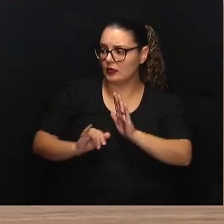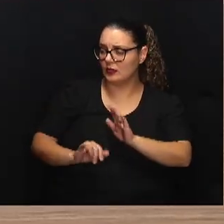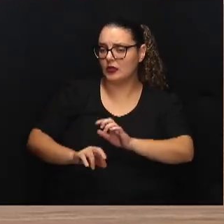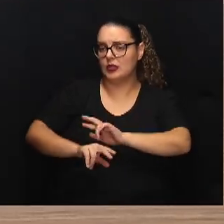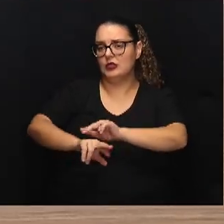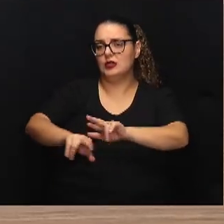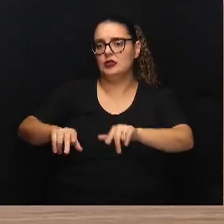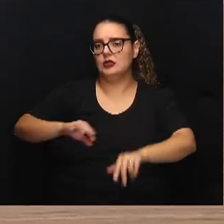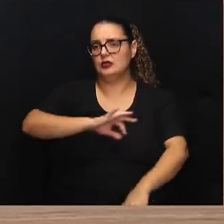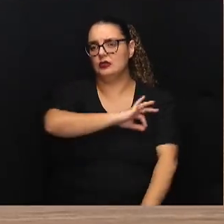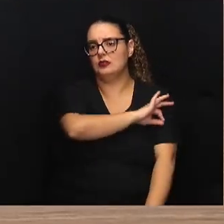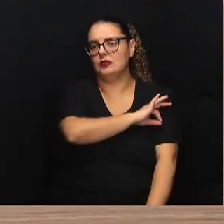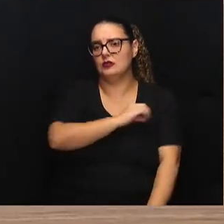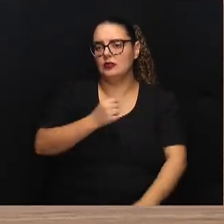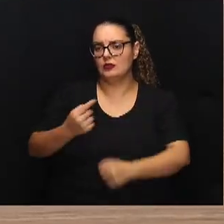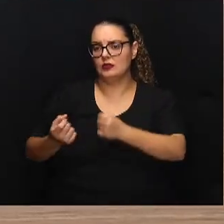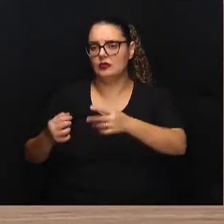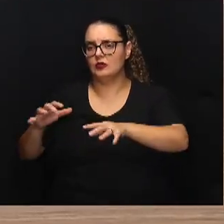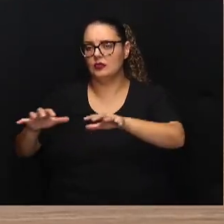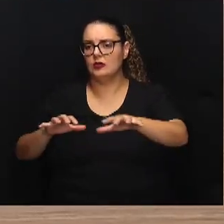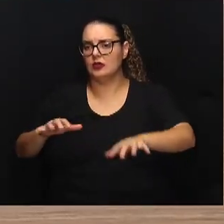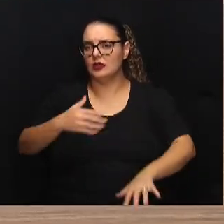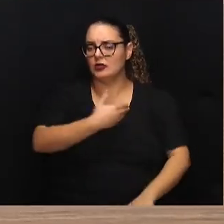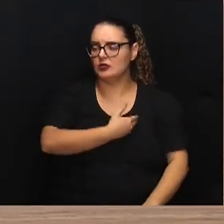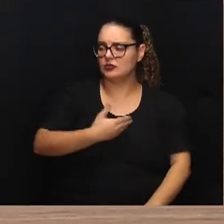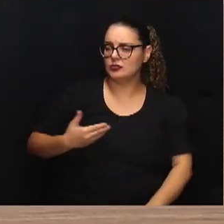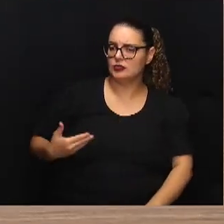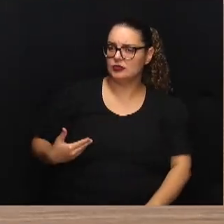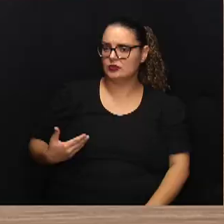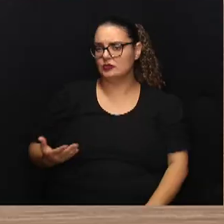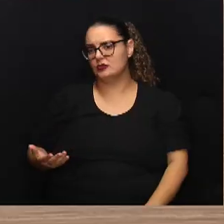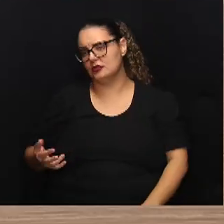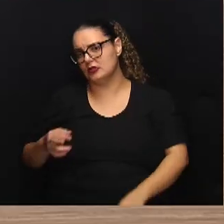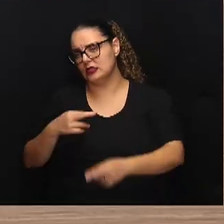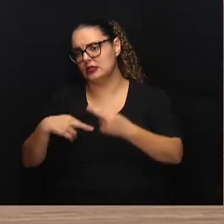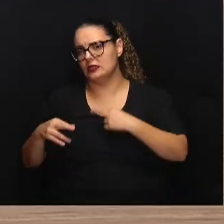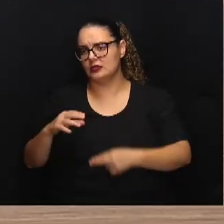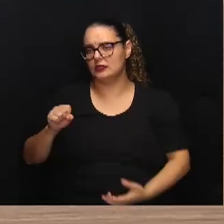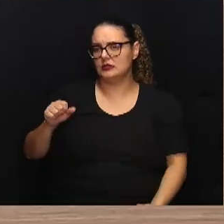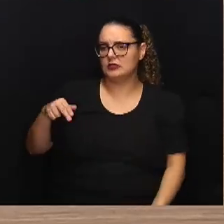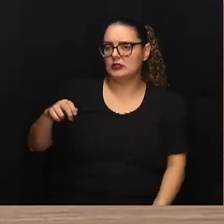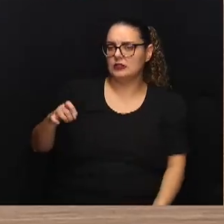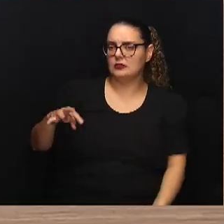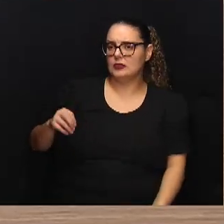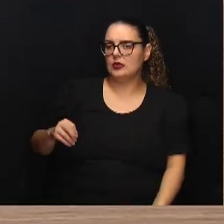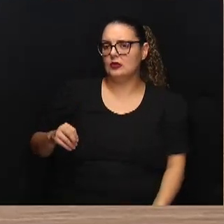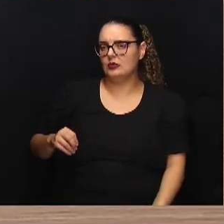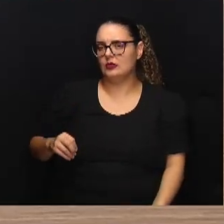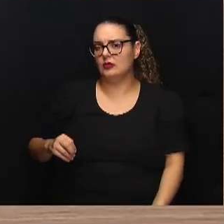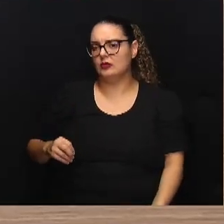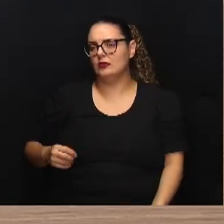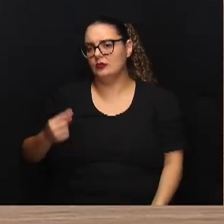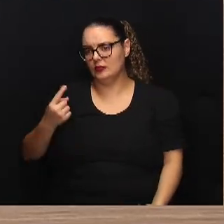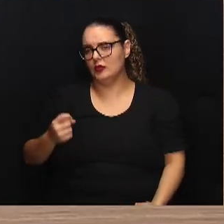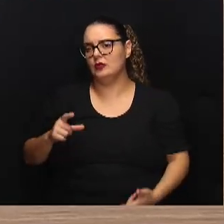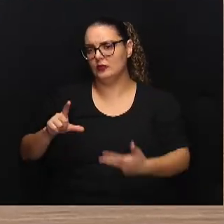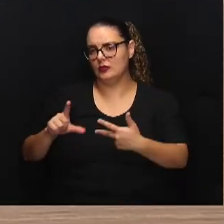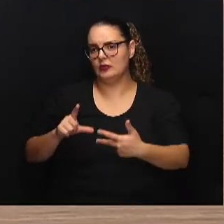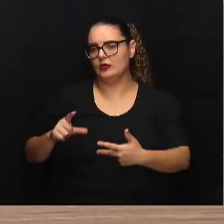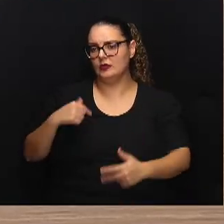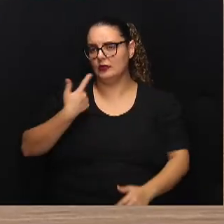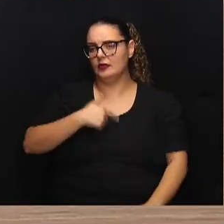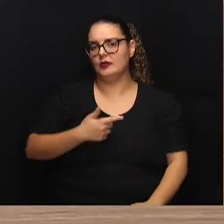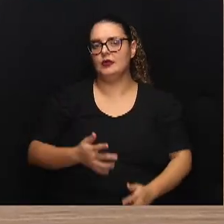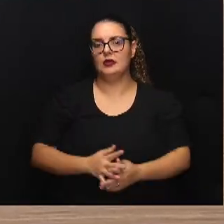muitas prefeituras, alguns órgãos governamentais ligados a saneamento e outras coisas, mas o único legislativo foi o